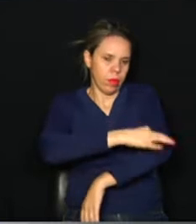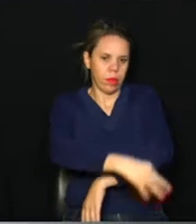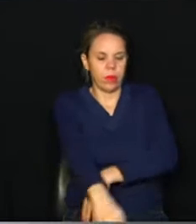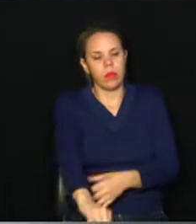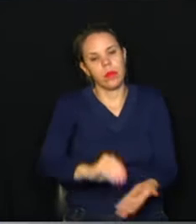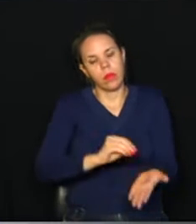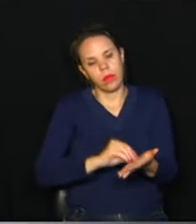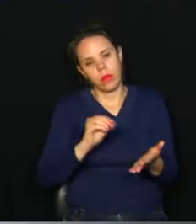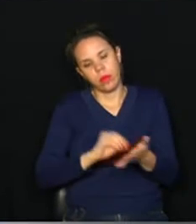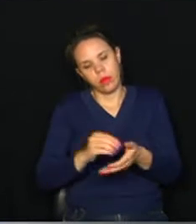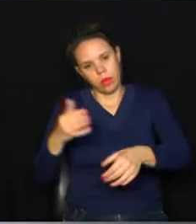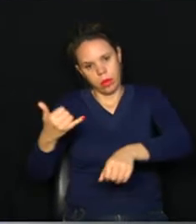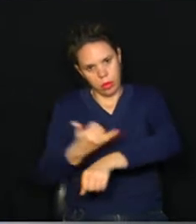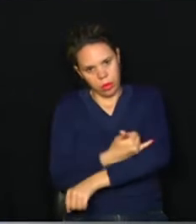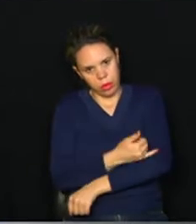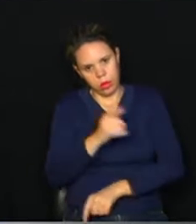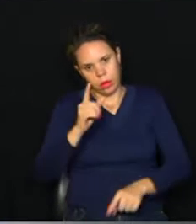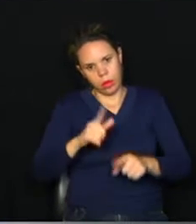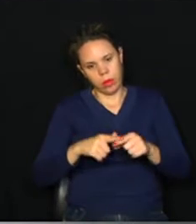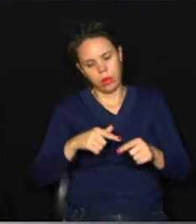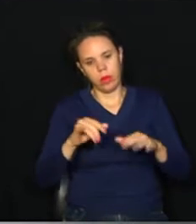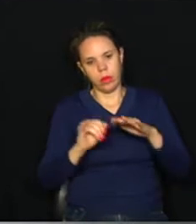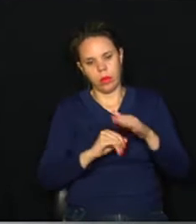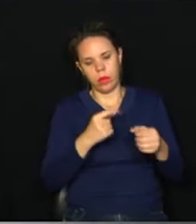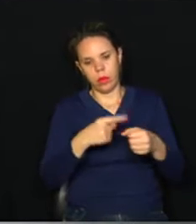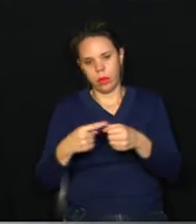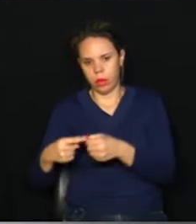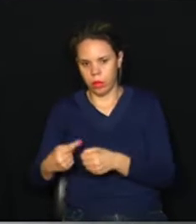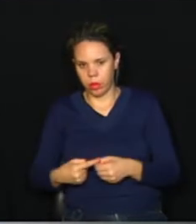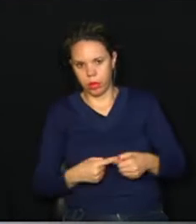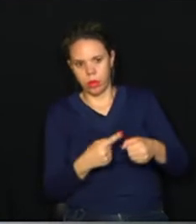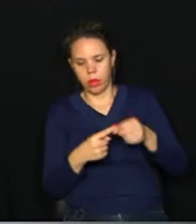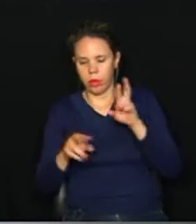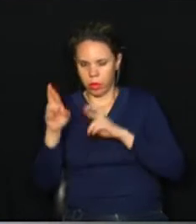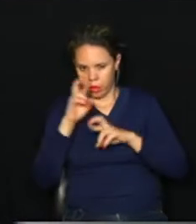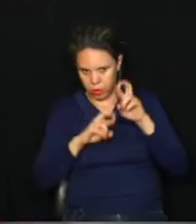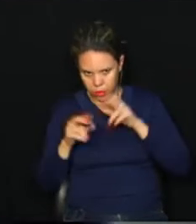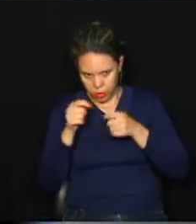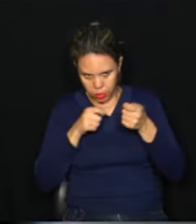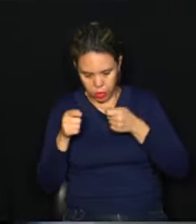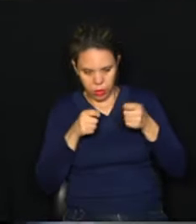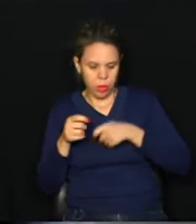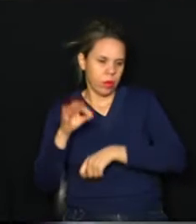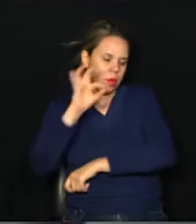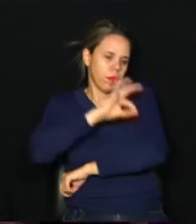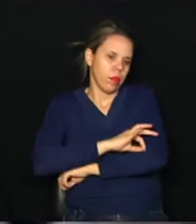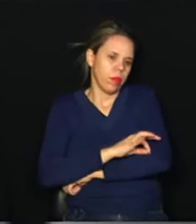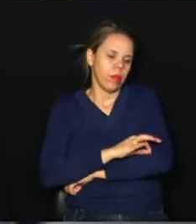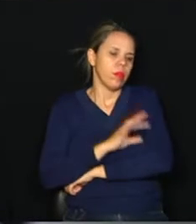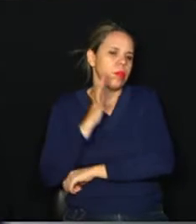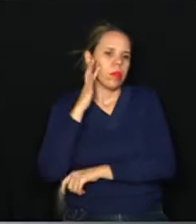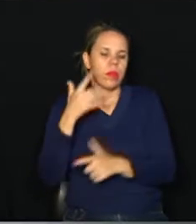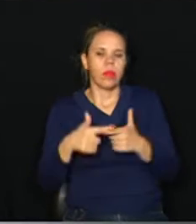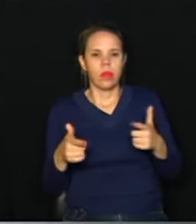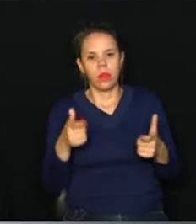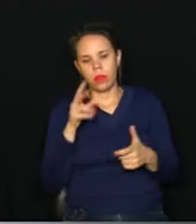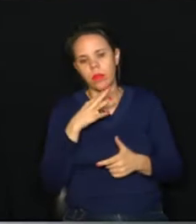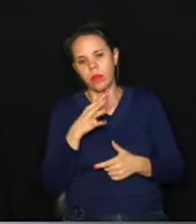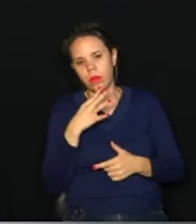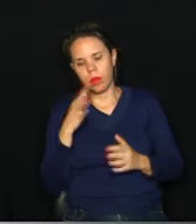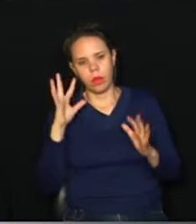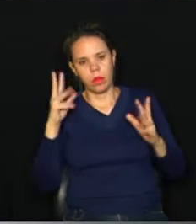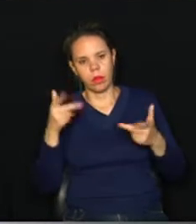de infraestrutura nos municípios para vigilância e controle da dengue resultou no que todo mundo